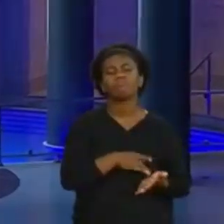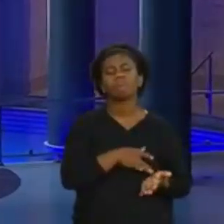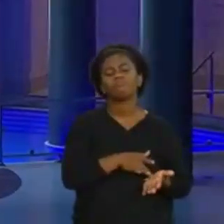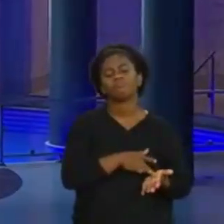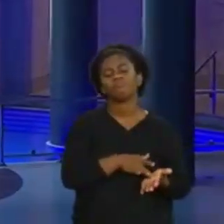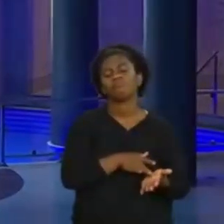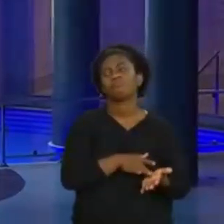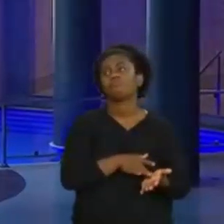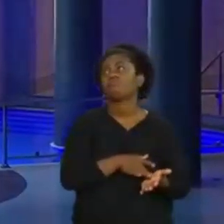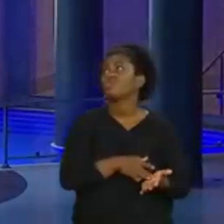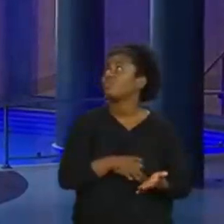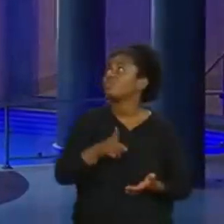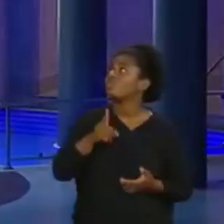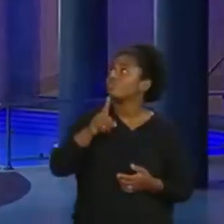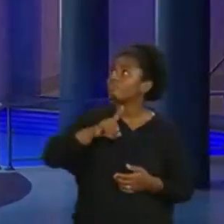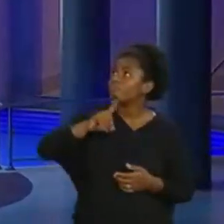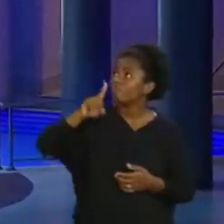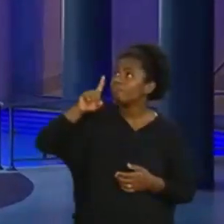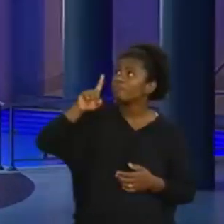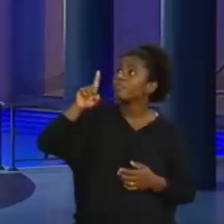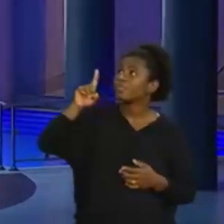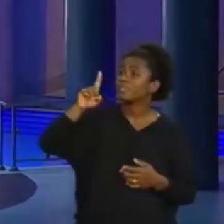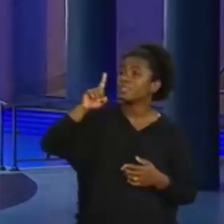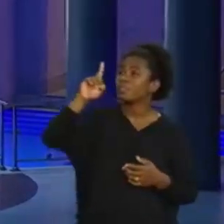quando ele te reconhece,